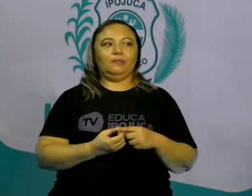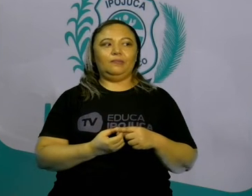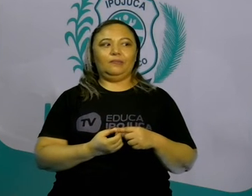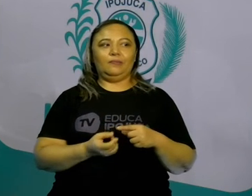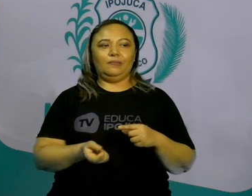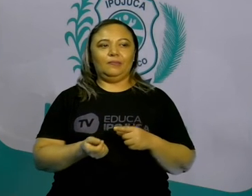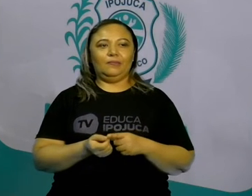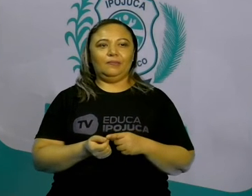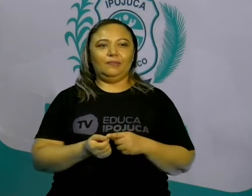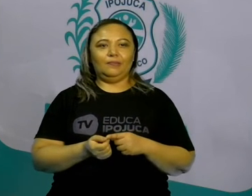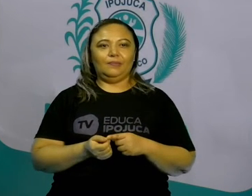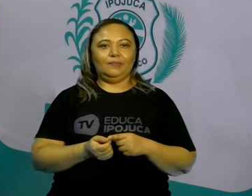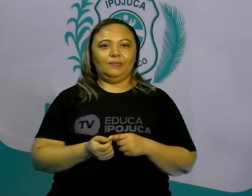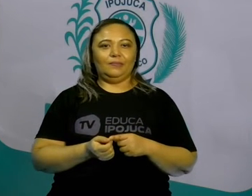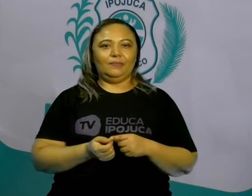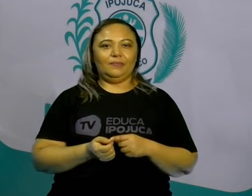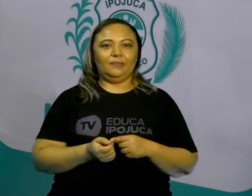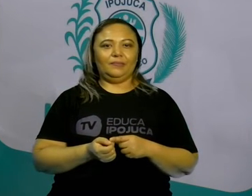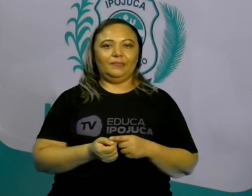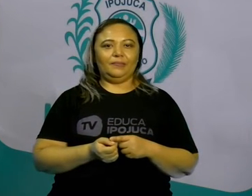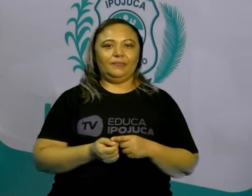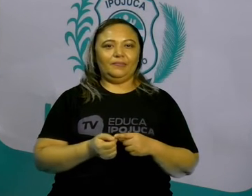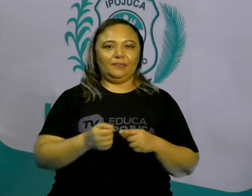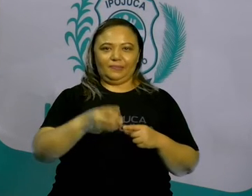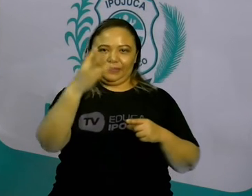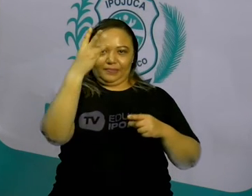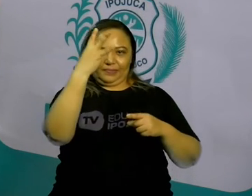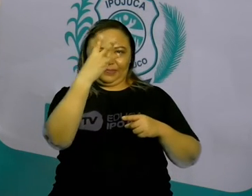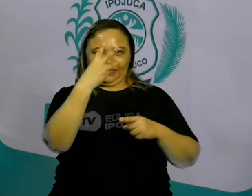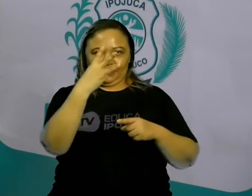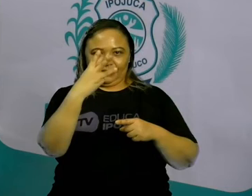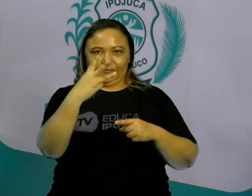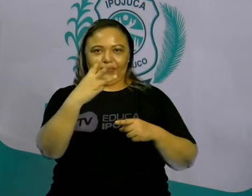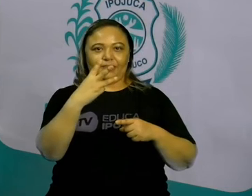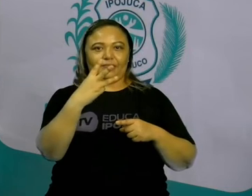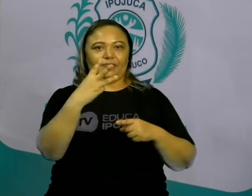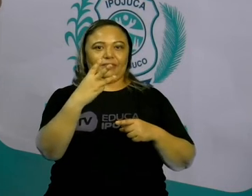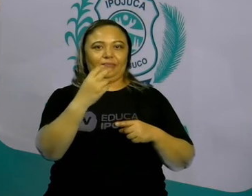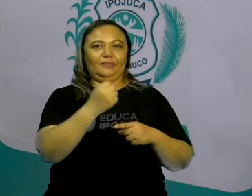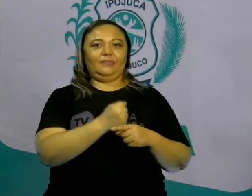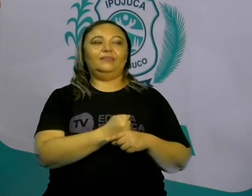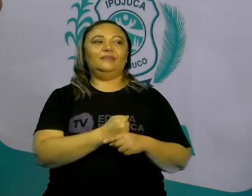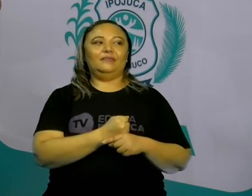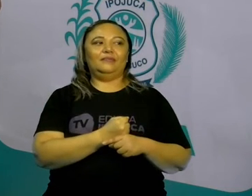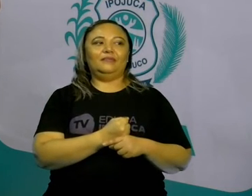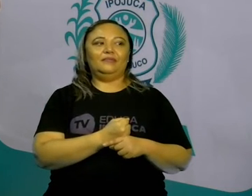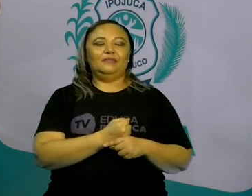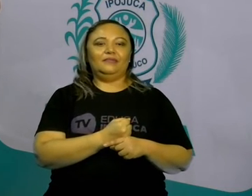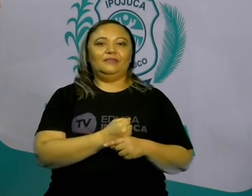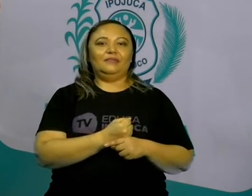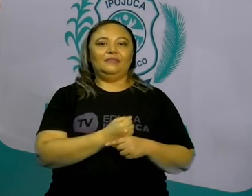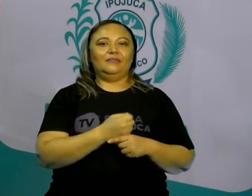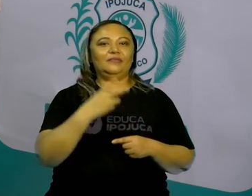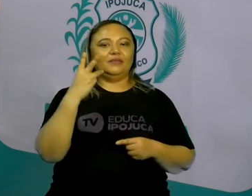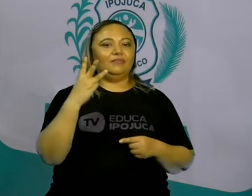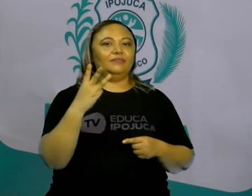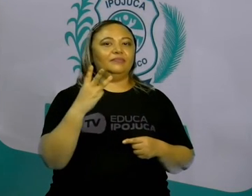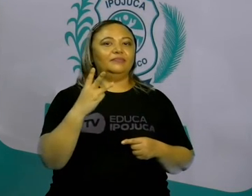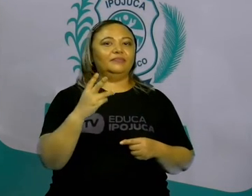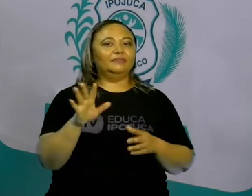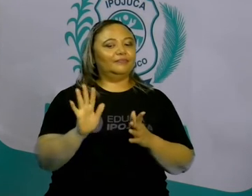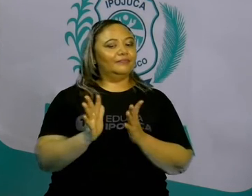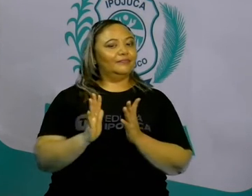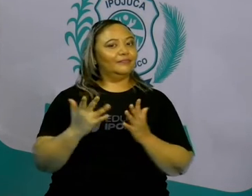lá o número 3 número da sorte também será que vai dar certo